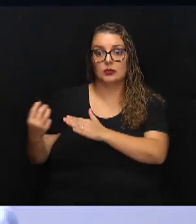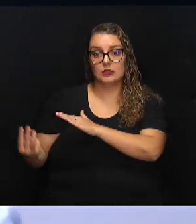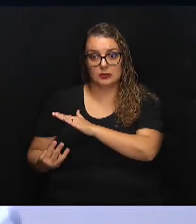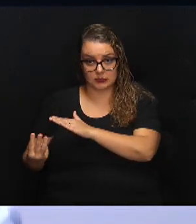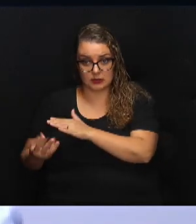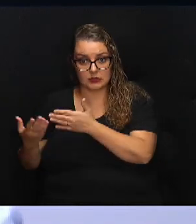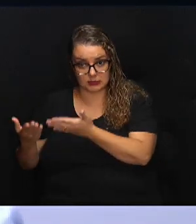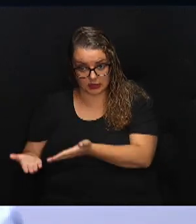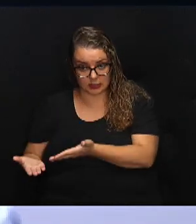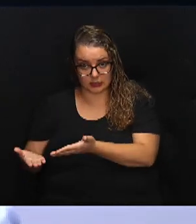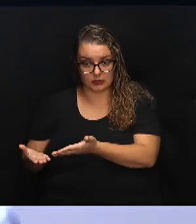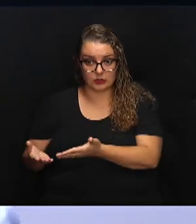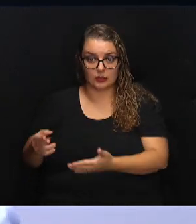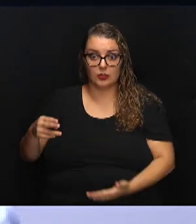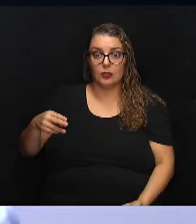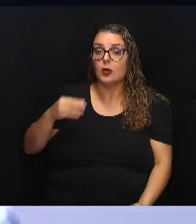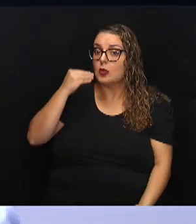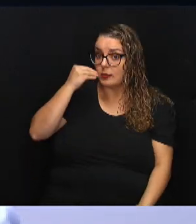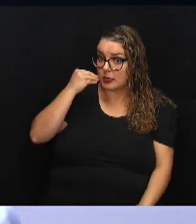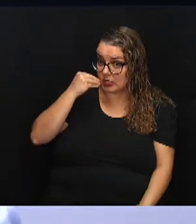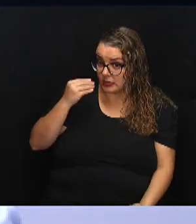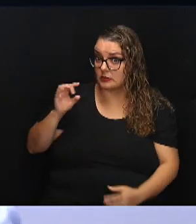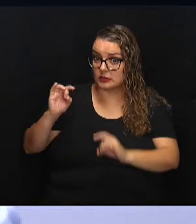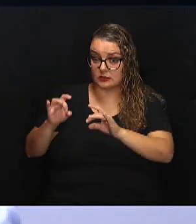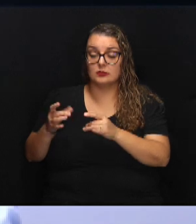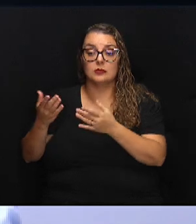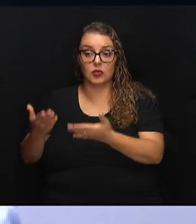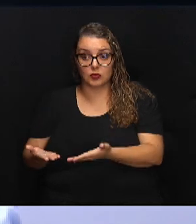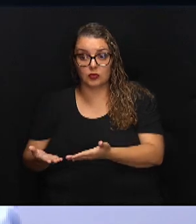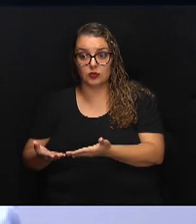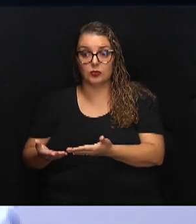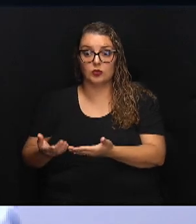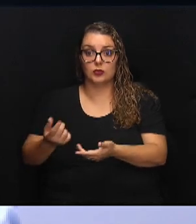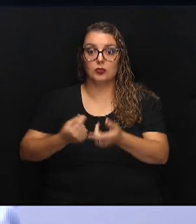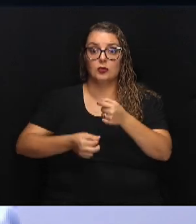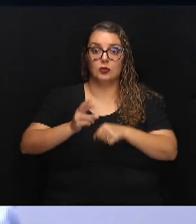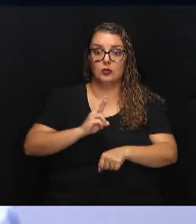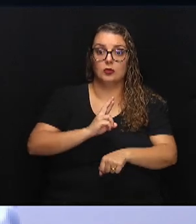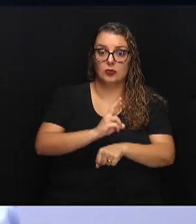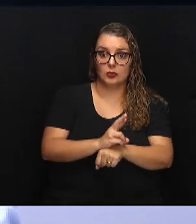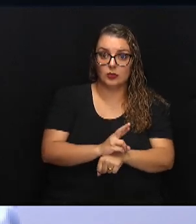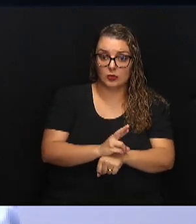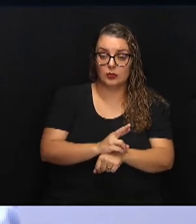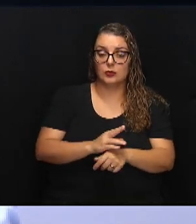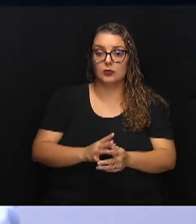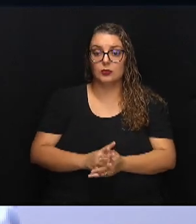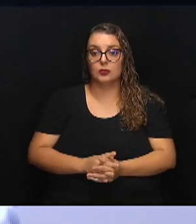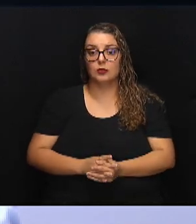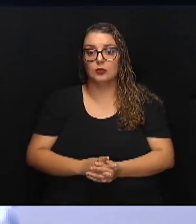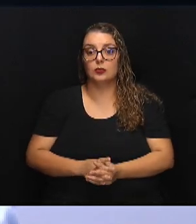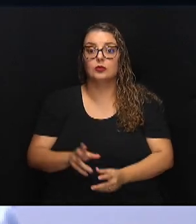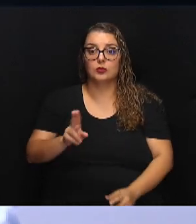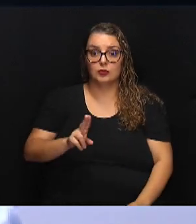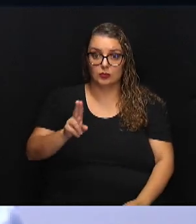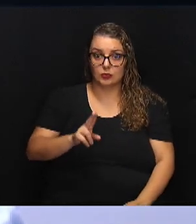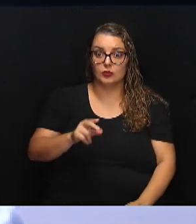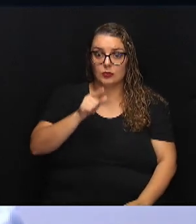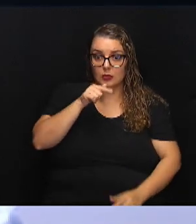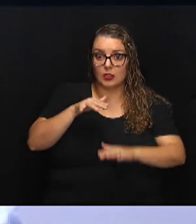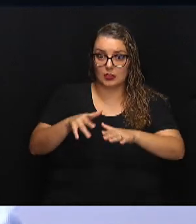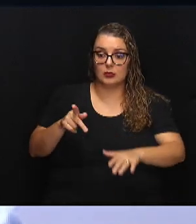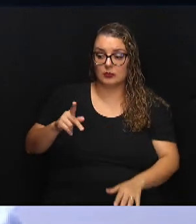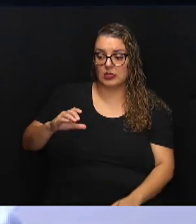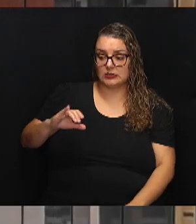terceirizada, com um know-how específico para isso, com o recurso das cobranças do uso da água nas bacias